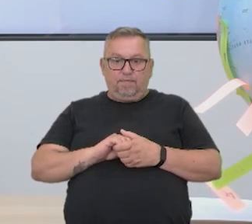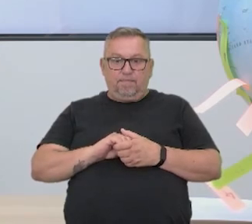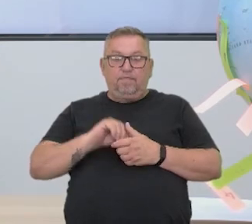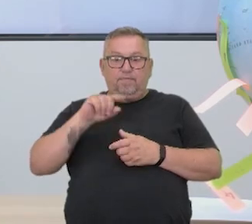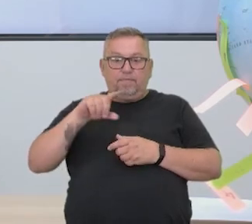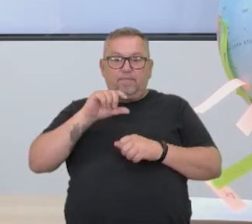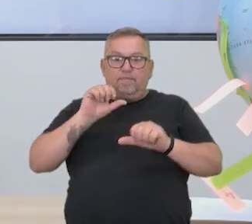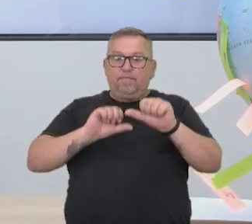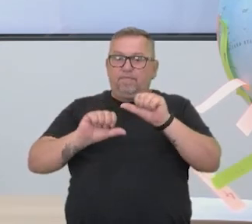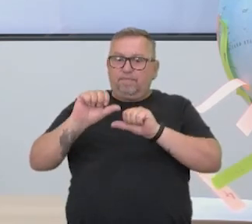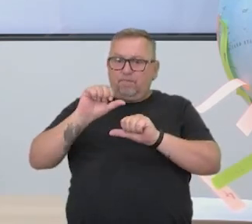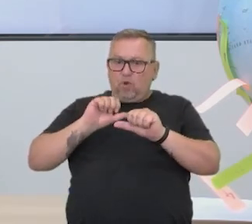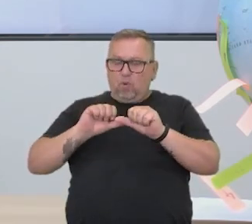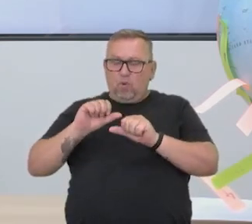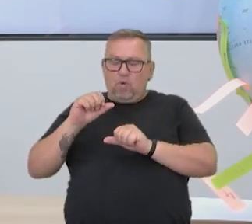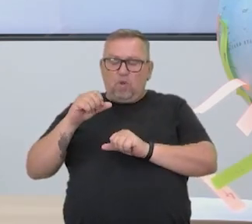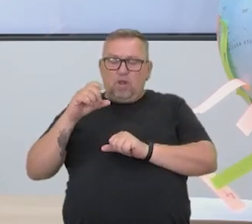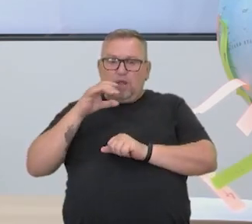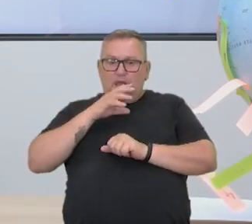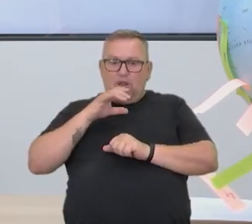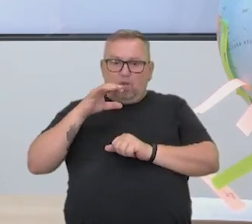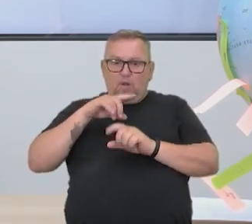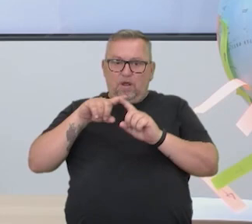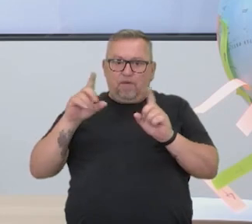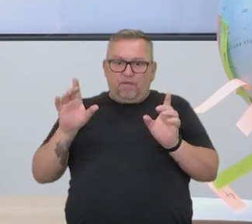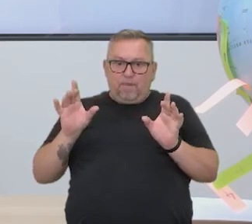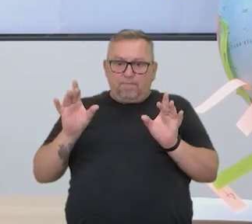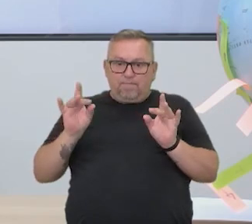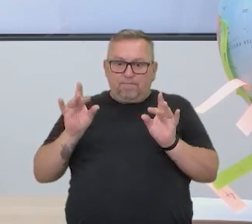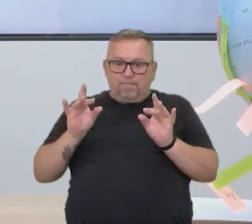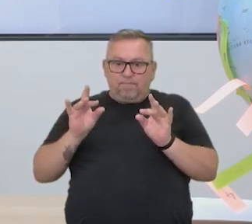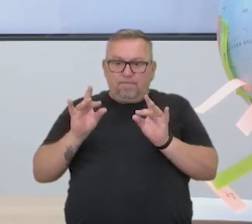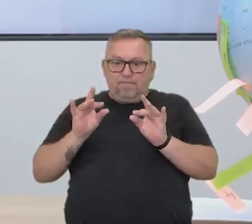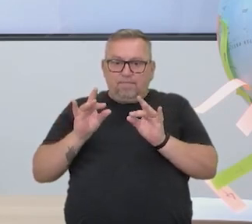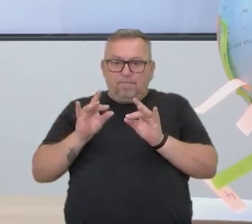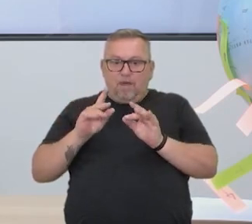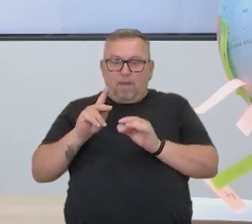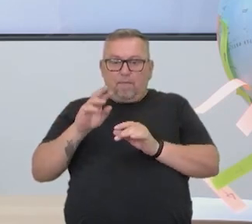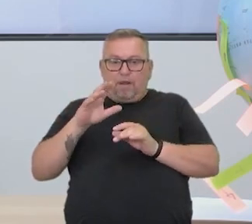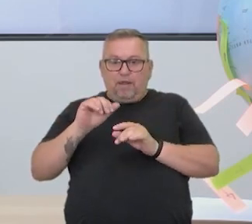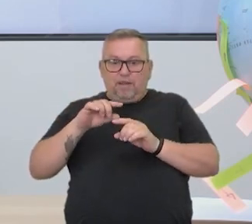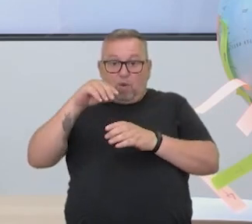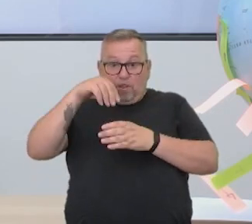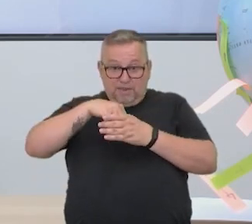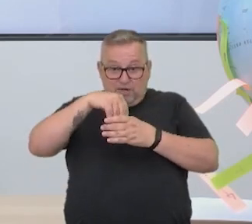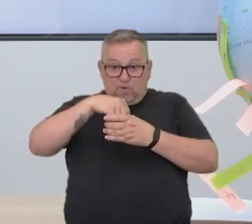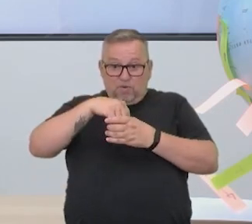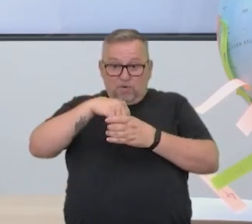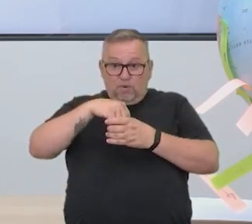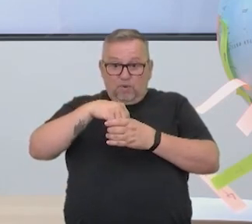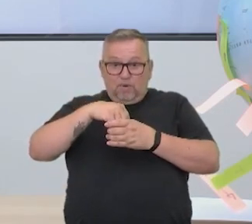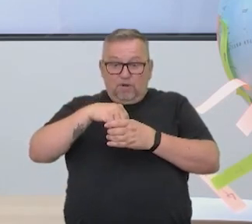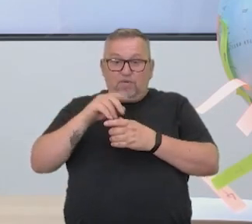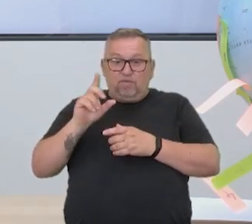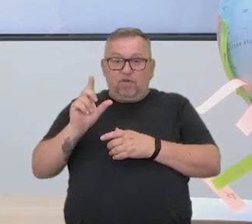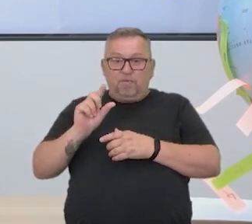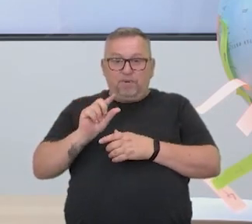nessa troca de calor, ele começa a querer ficar mais próximo. Quando ele fica mais próximo, a pressão no interior da garrafa